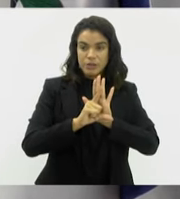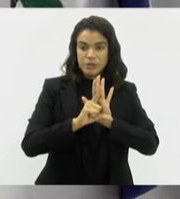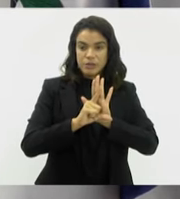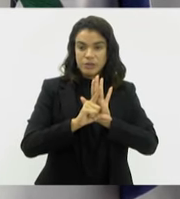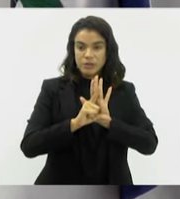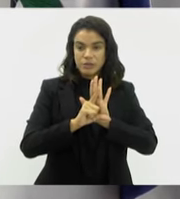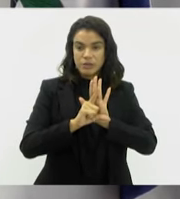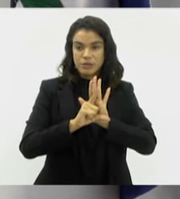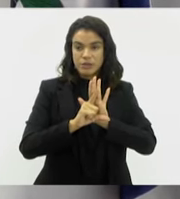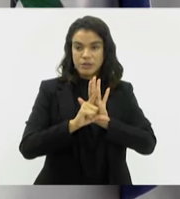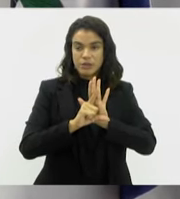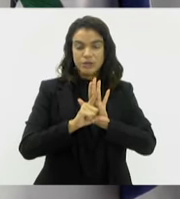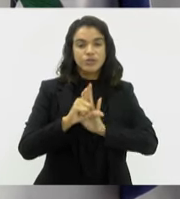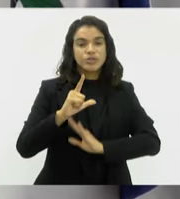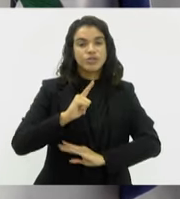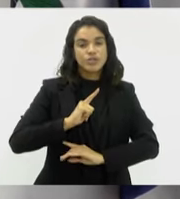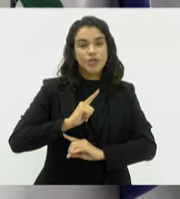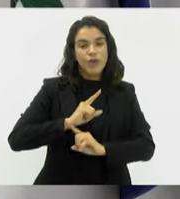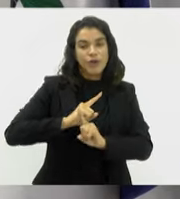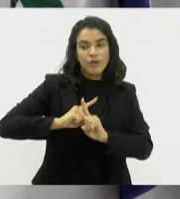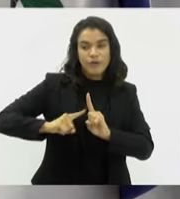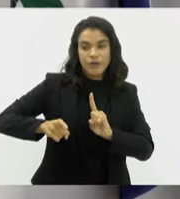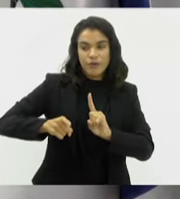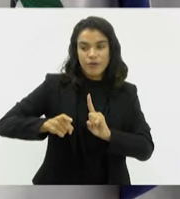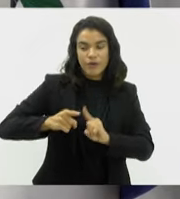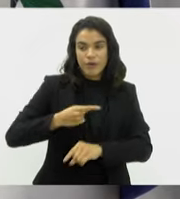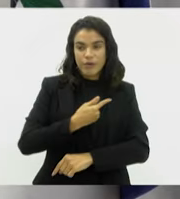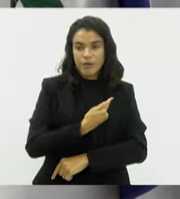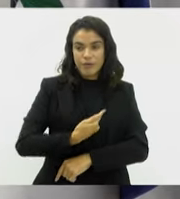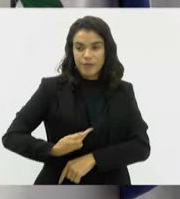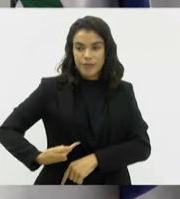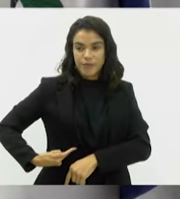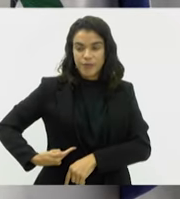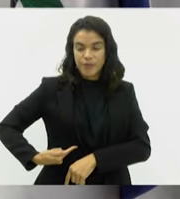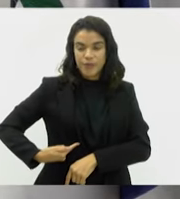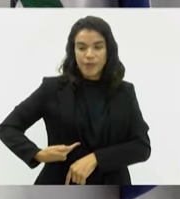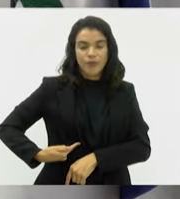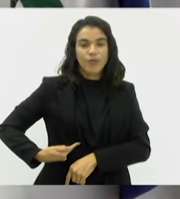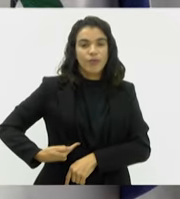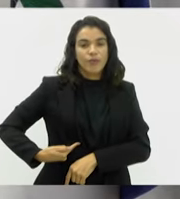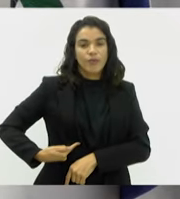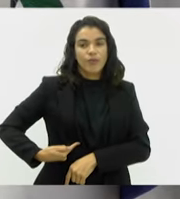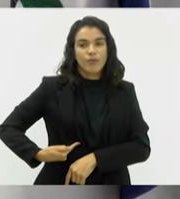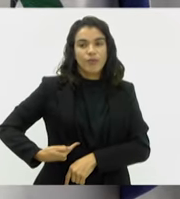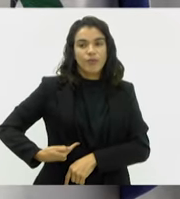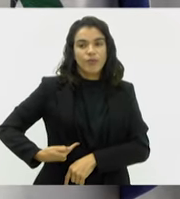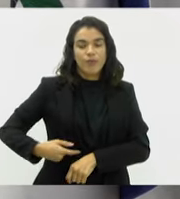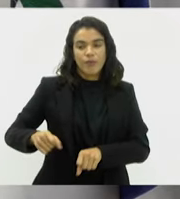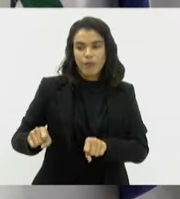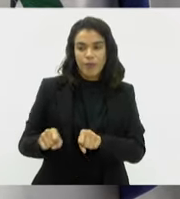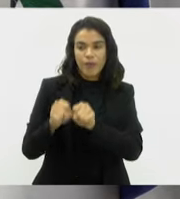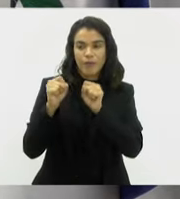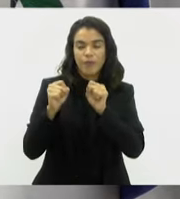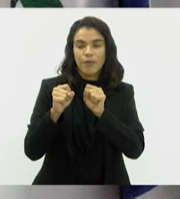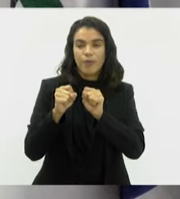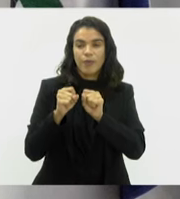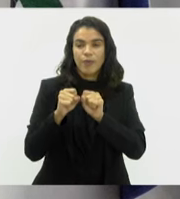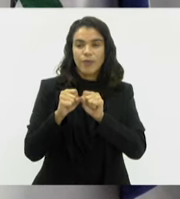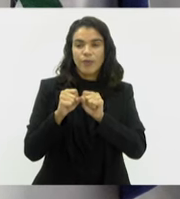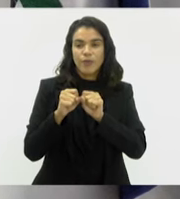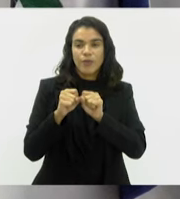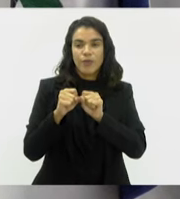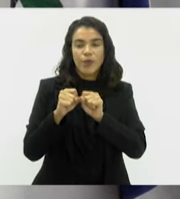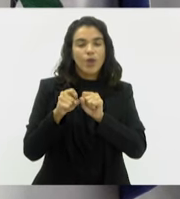que, na verdade, tinha um veto do governador e esse veto foi derrubado de uma matéria